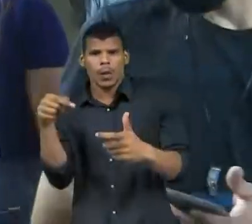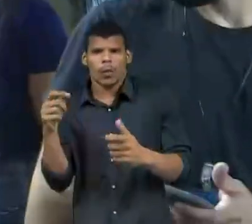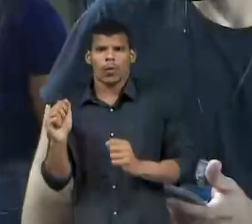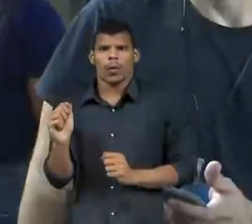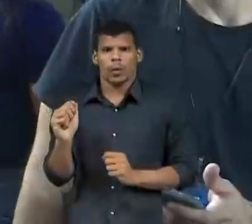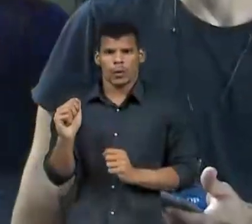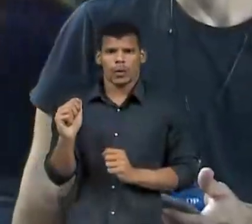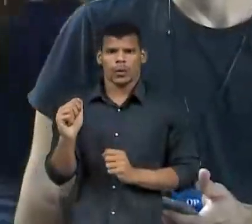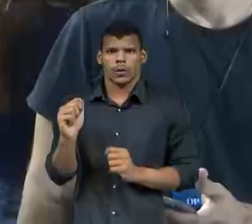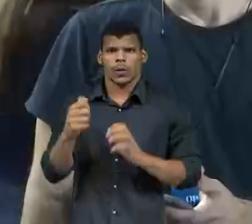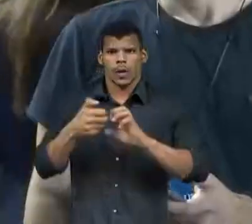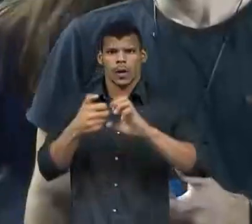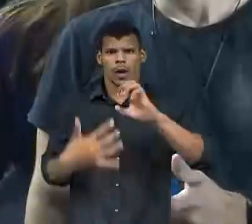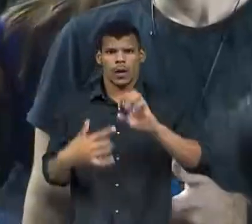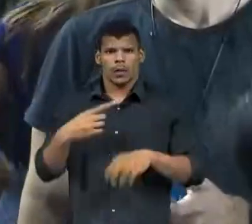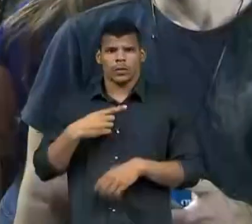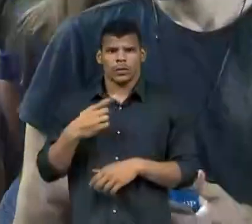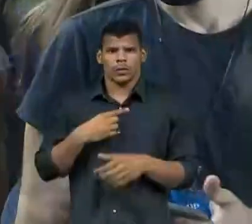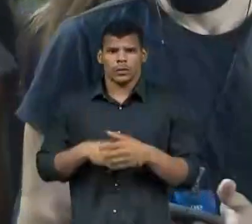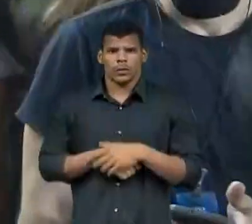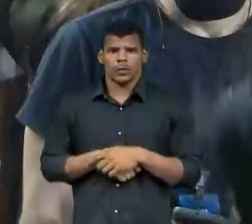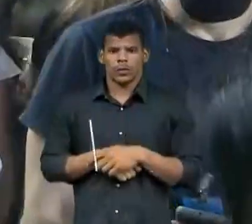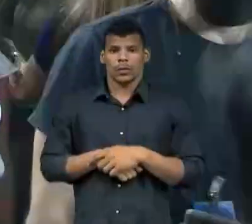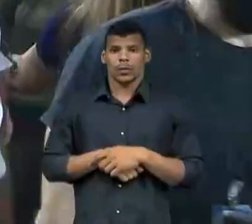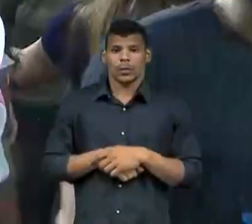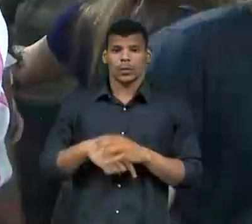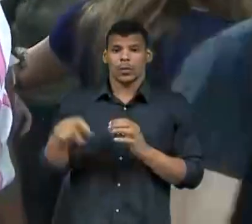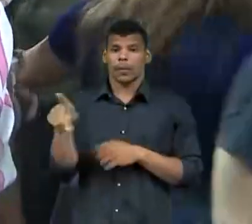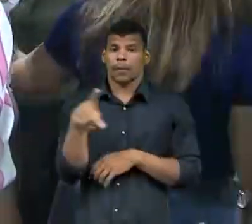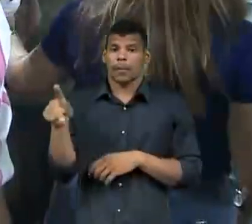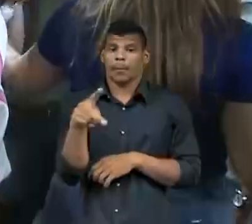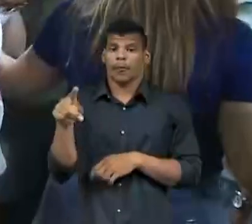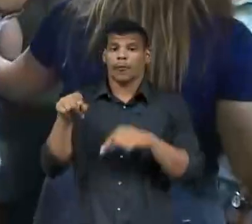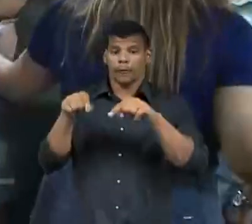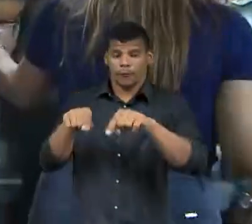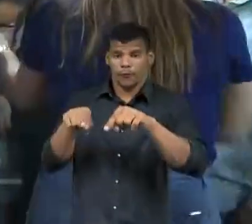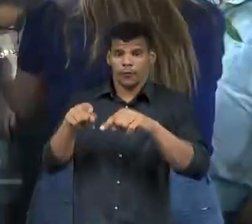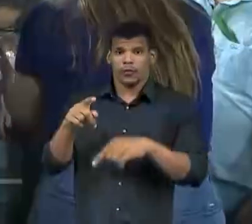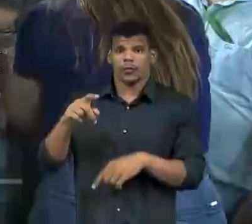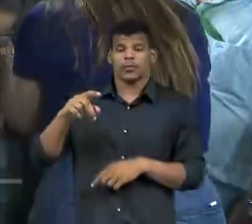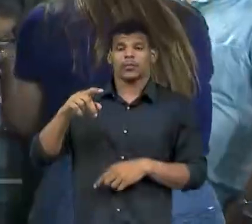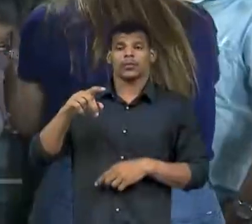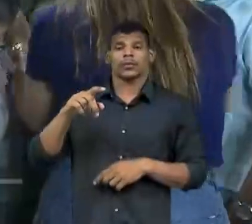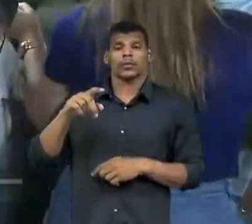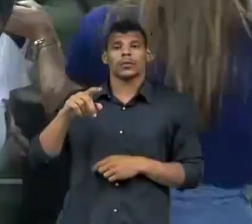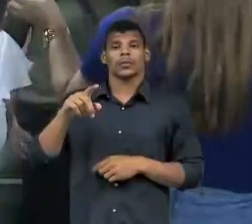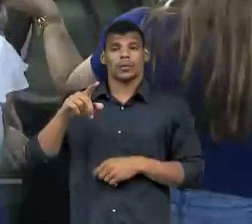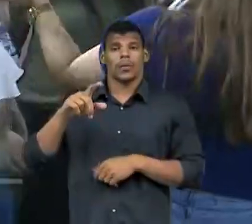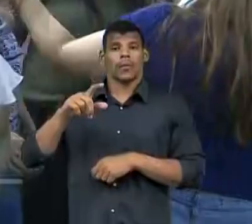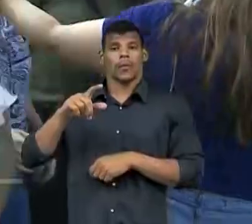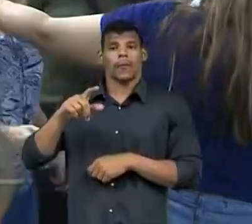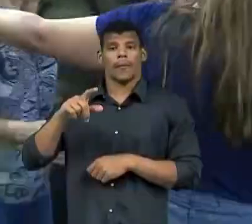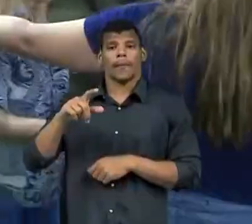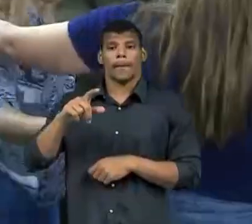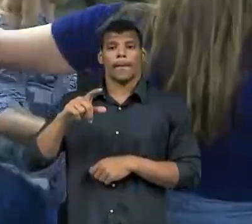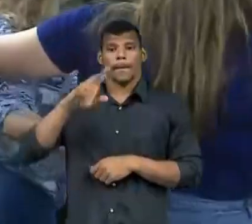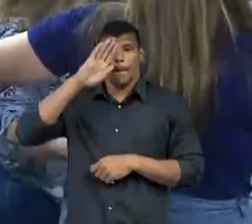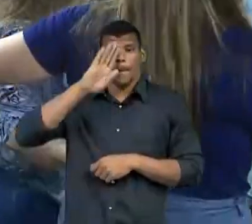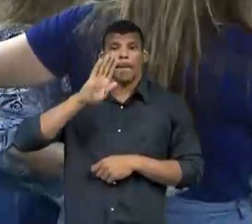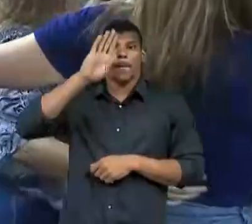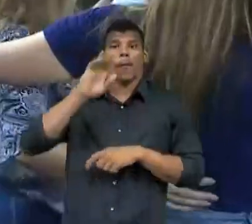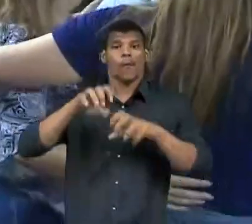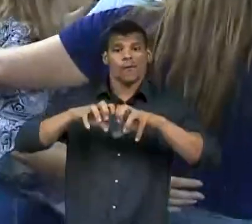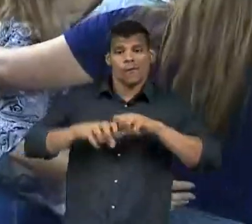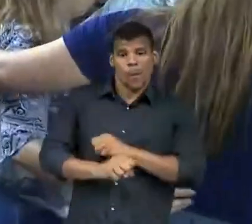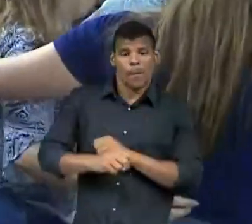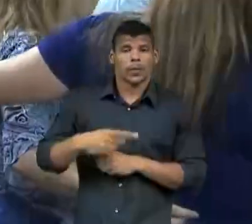com essas características, até porque o professor, ele merece, né, esses momentos, principalmente de formação,